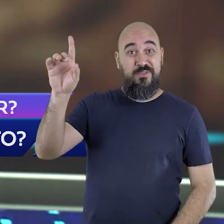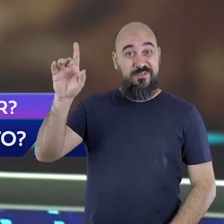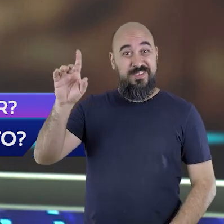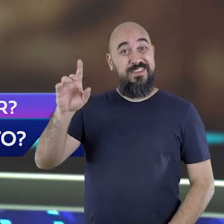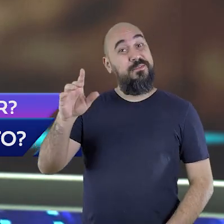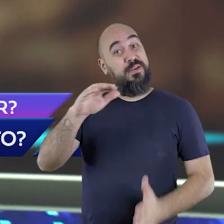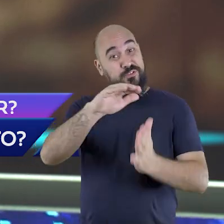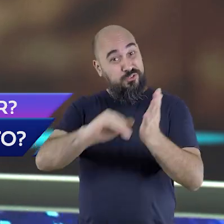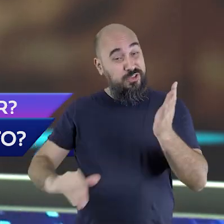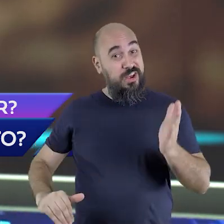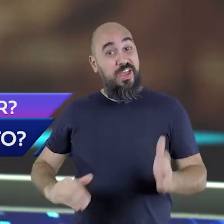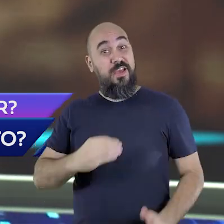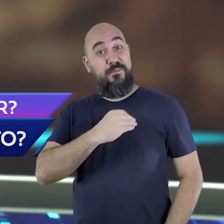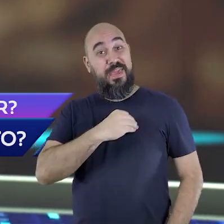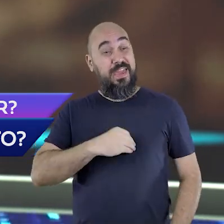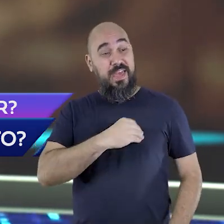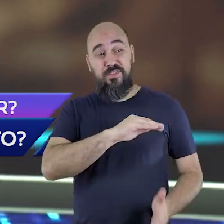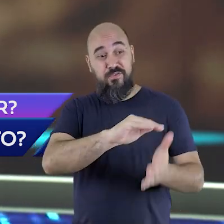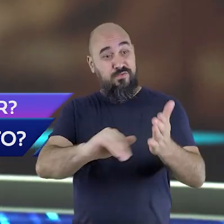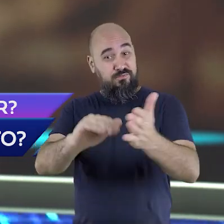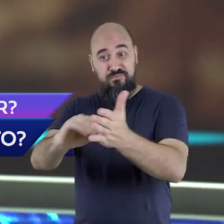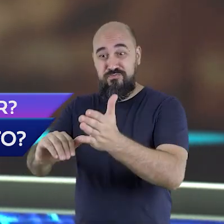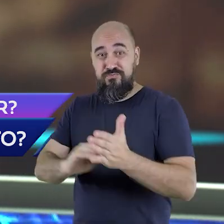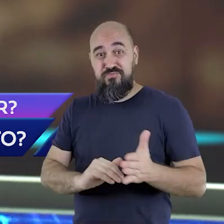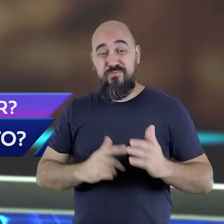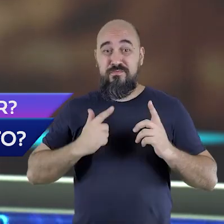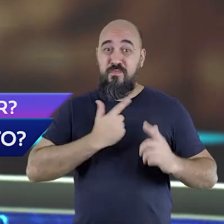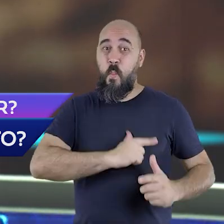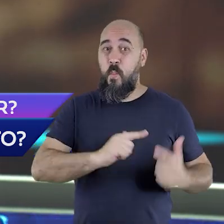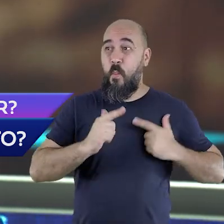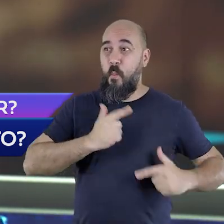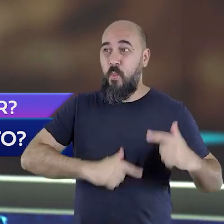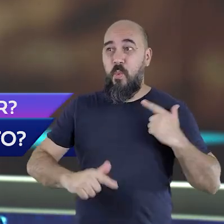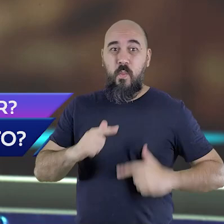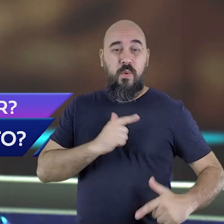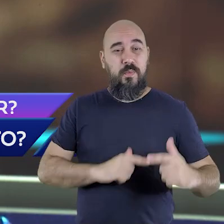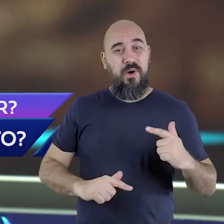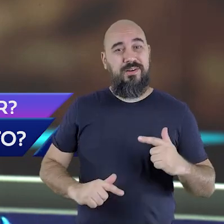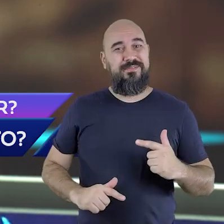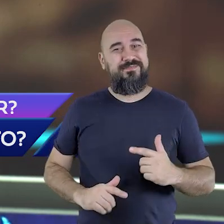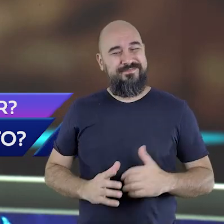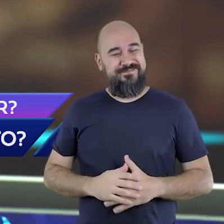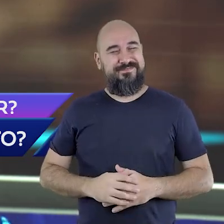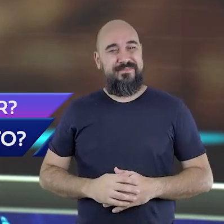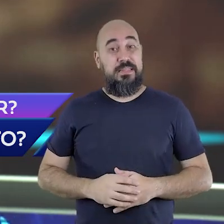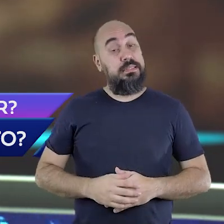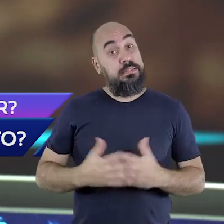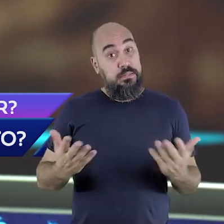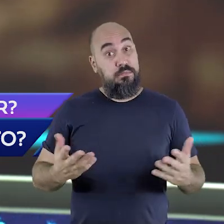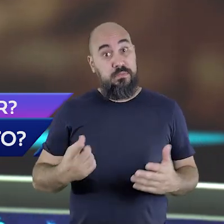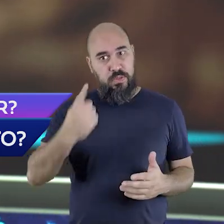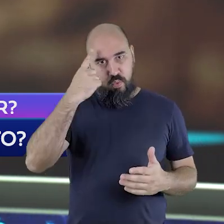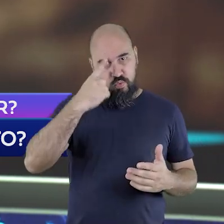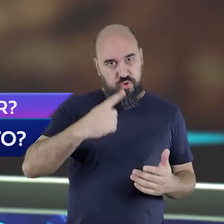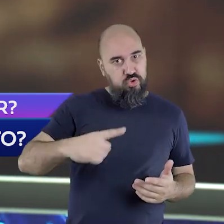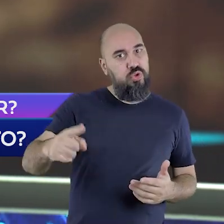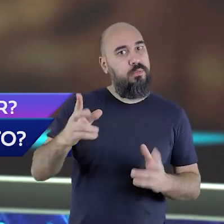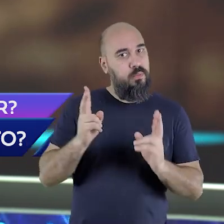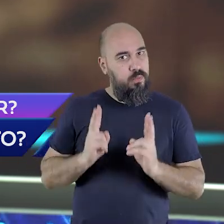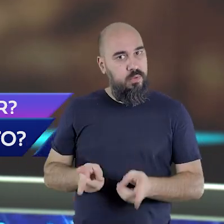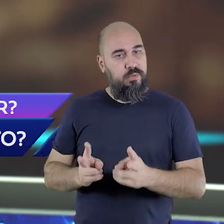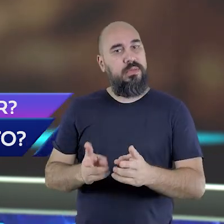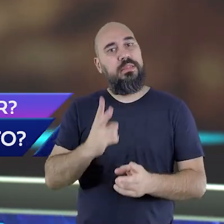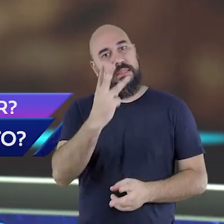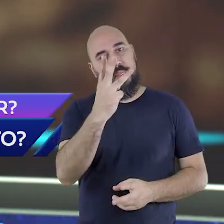para tirar o pecado do mundo. A segunda parte da semana, ela continua, porque ainda temos mais 3